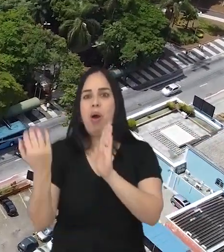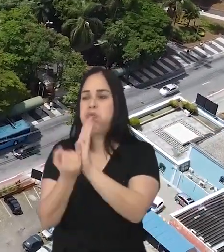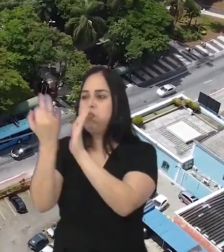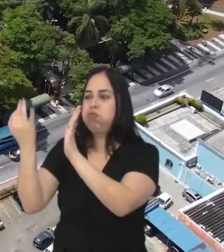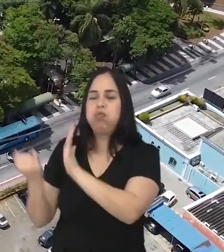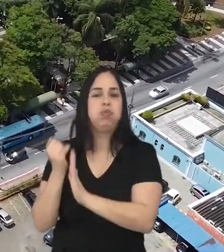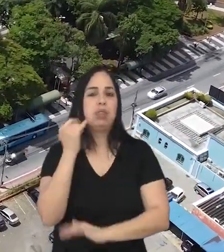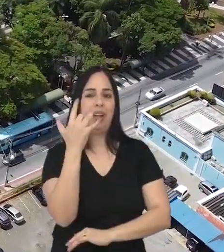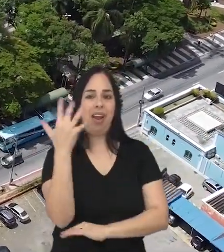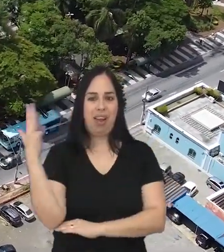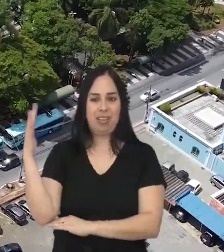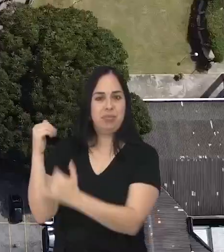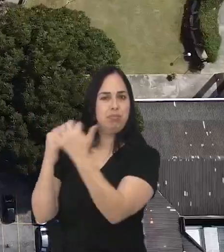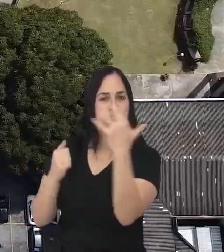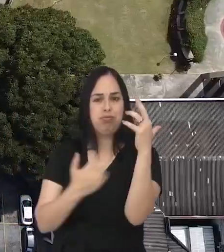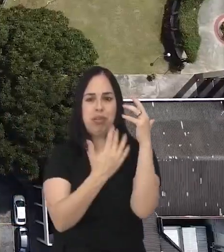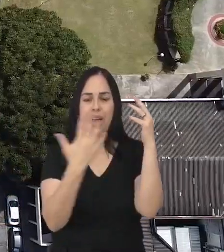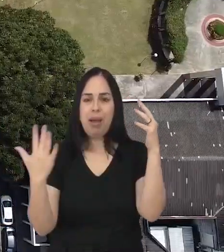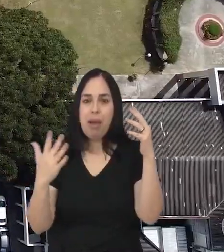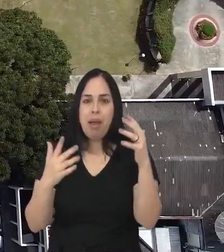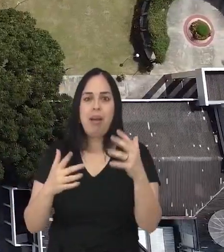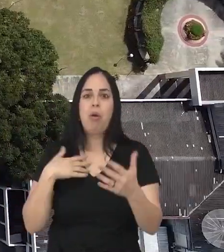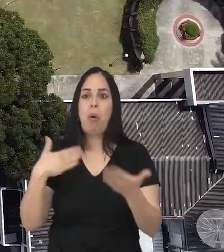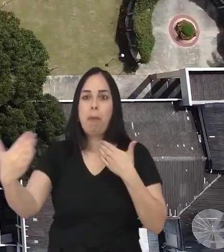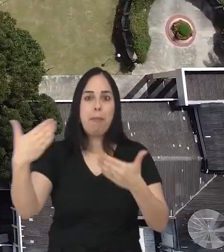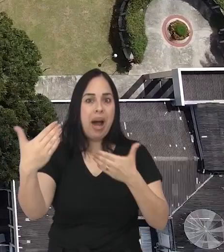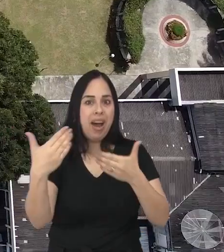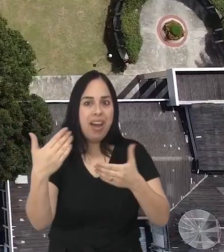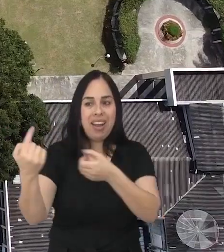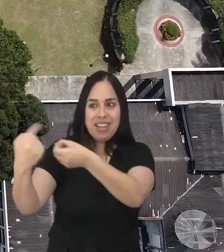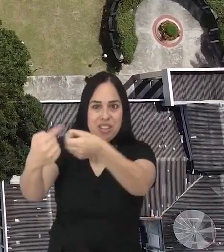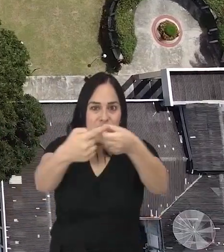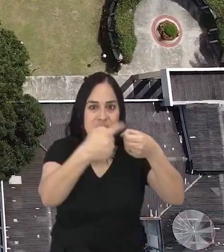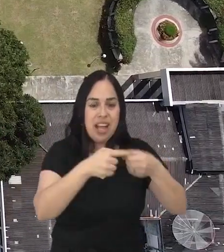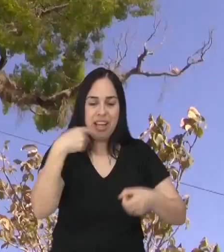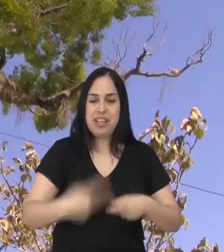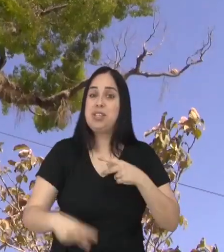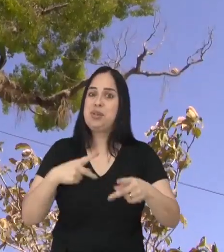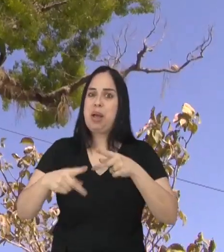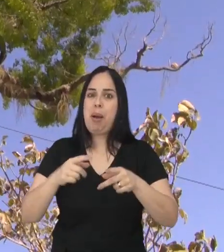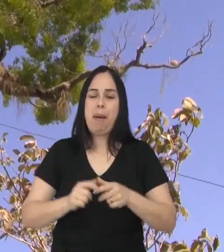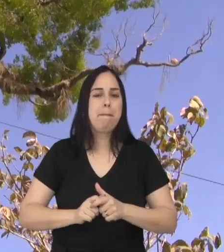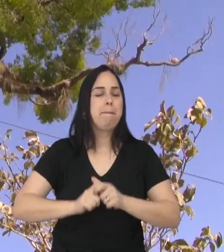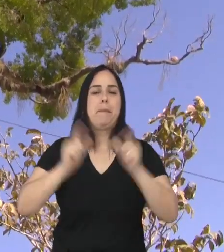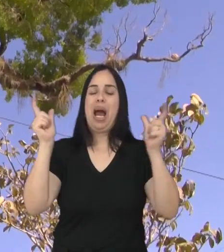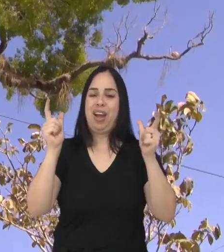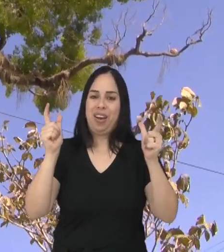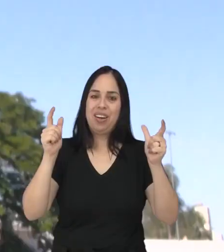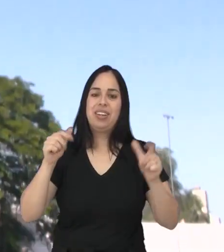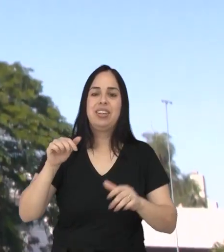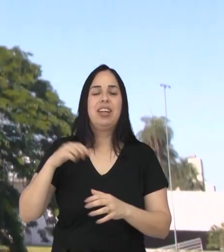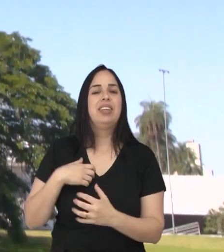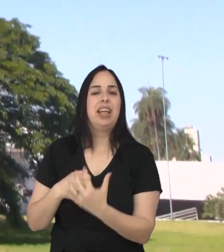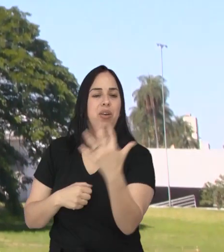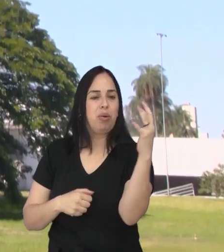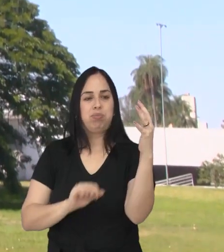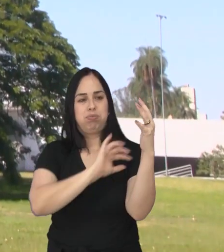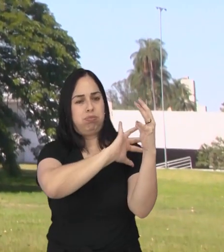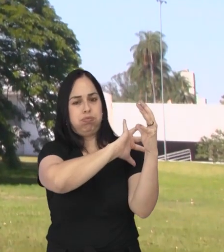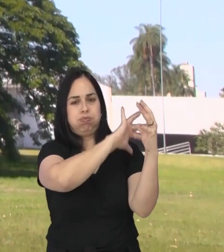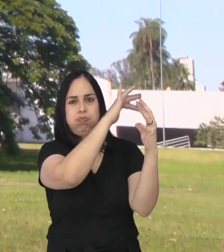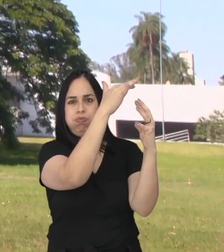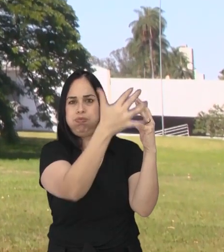belos exemplares de árvores. Somos uma das cidades mais arborizadas do país e, além do nosso Jequitibá rosa, temos